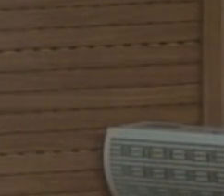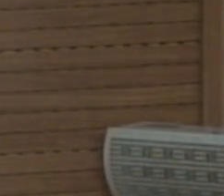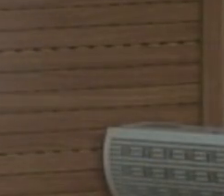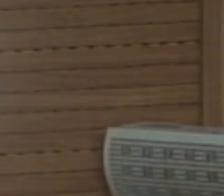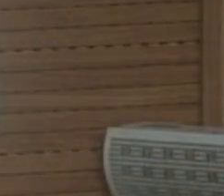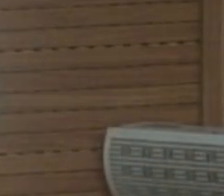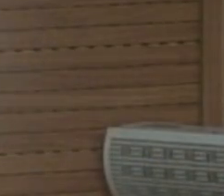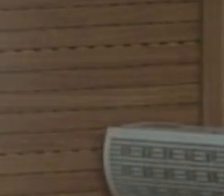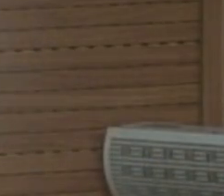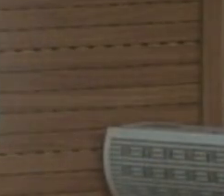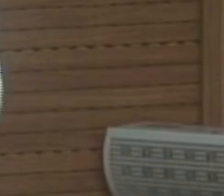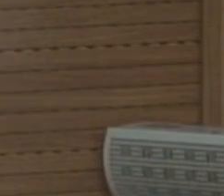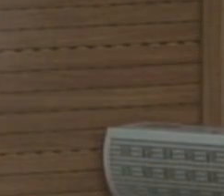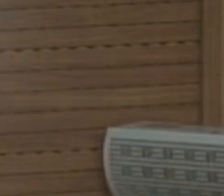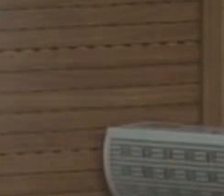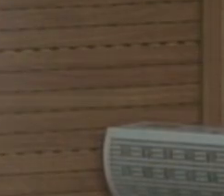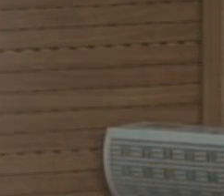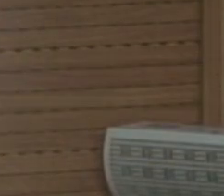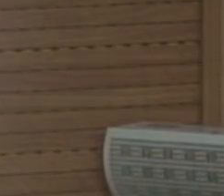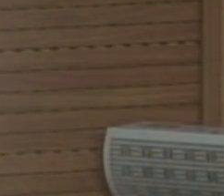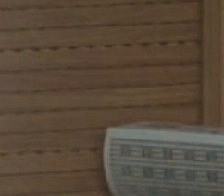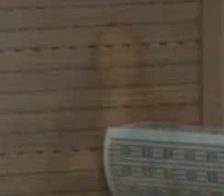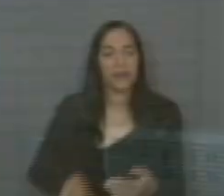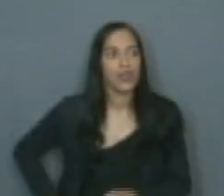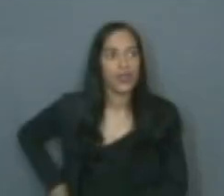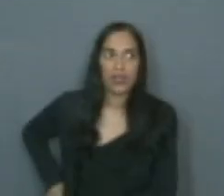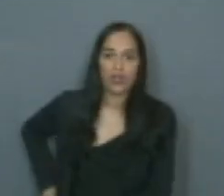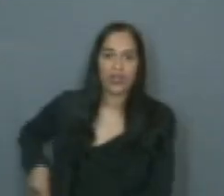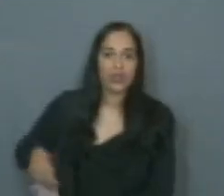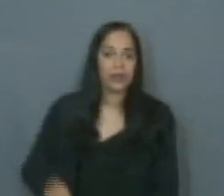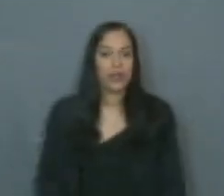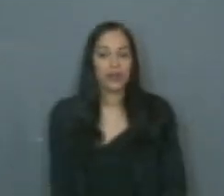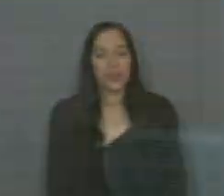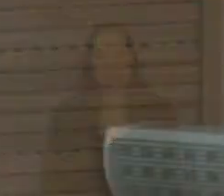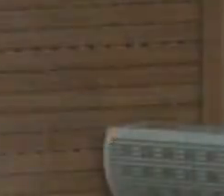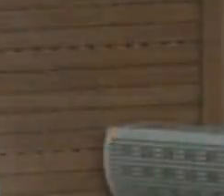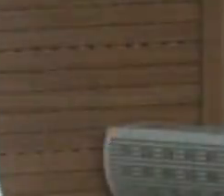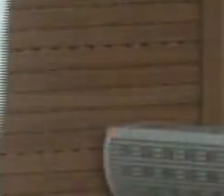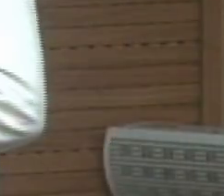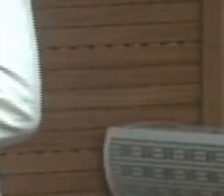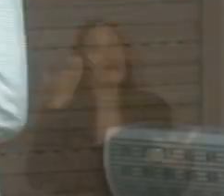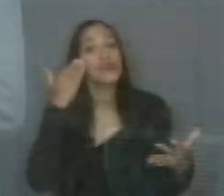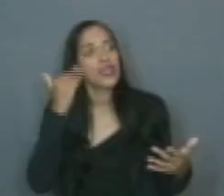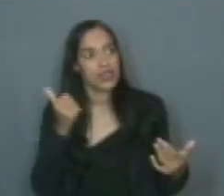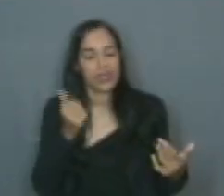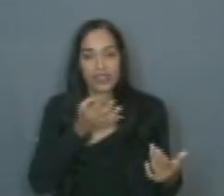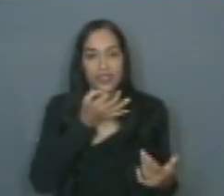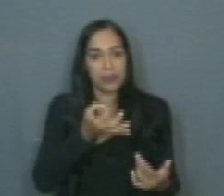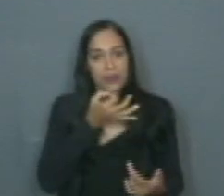eles estavam lá. E eu sei qual era a posição deles ali.